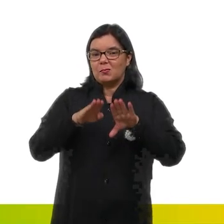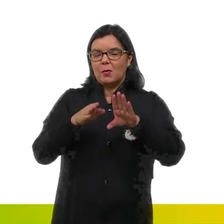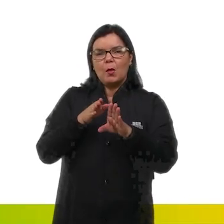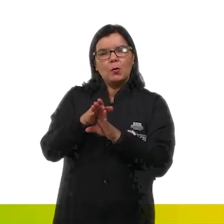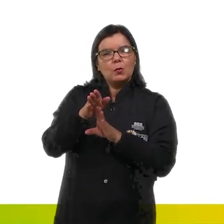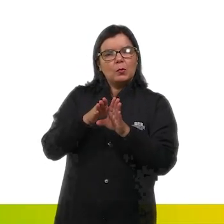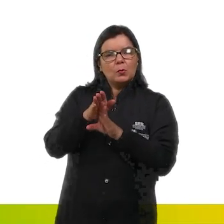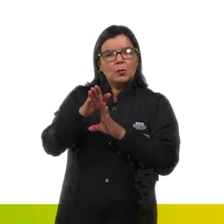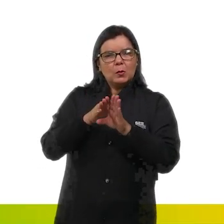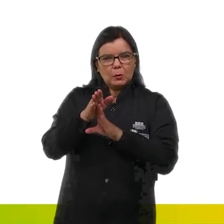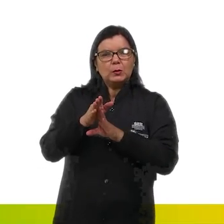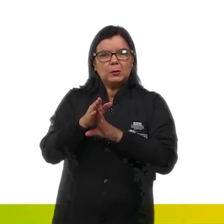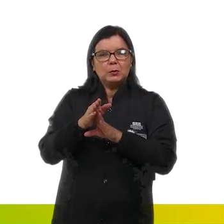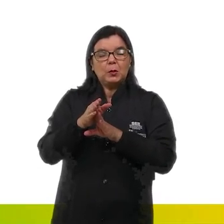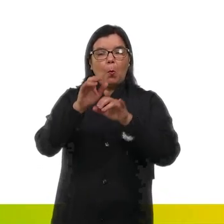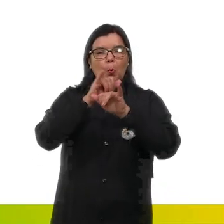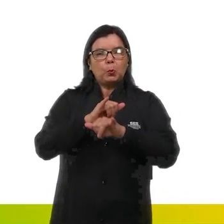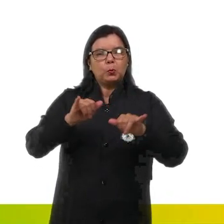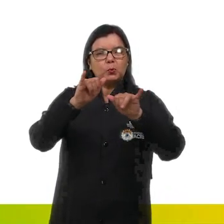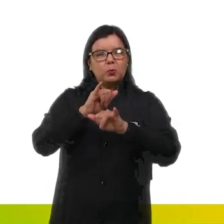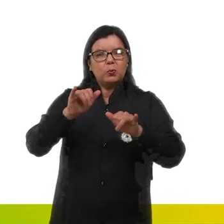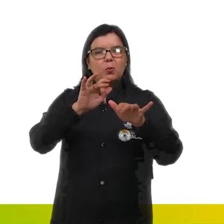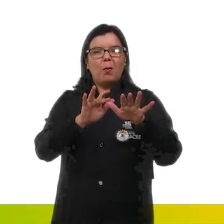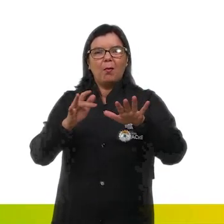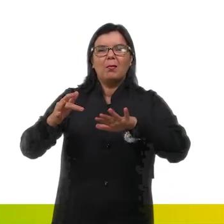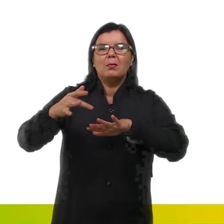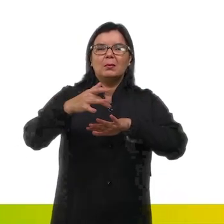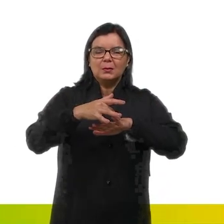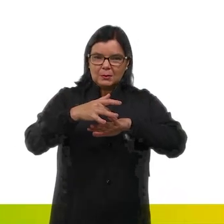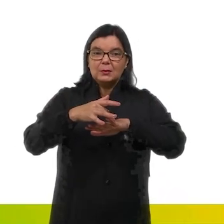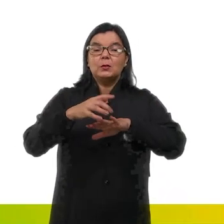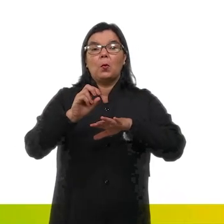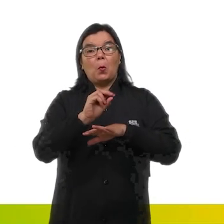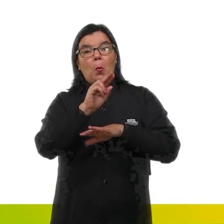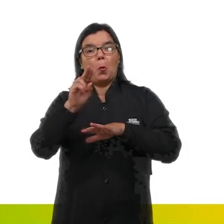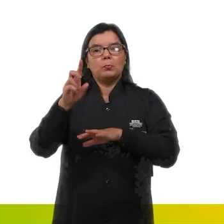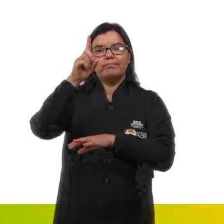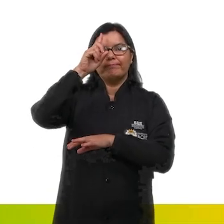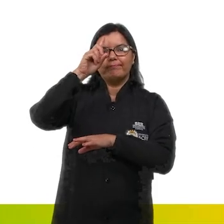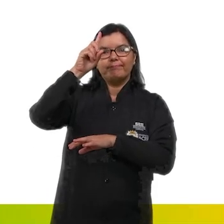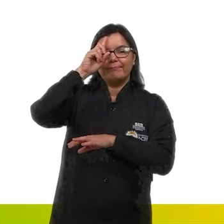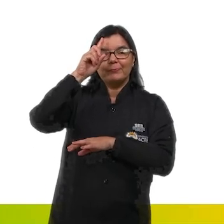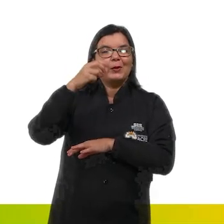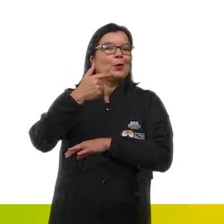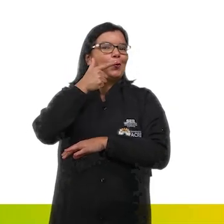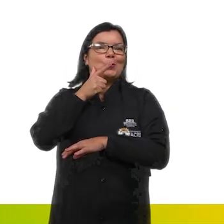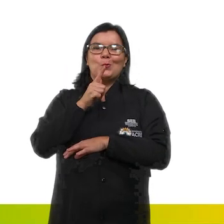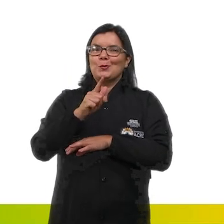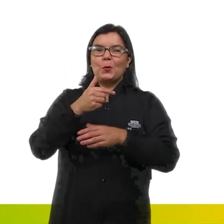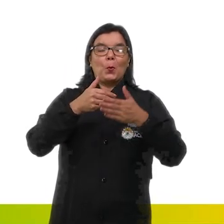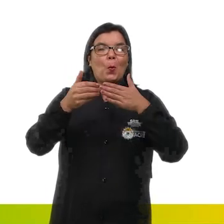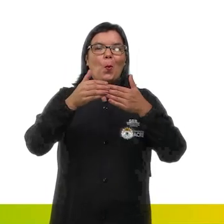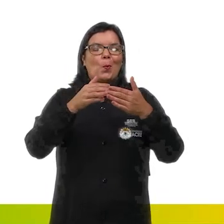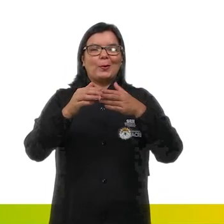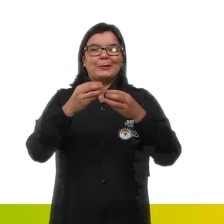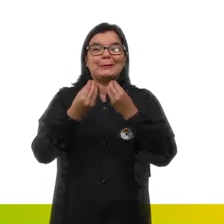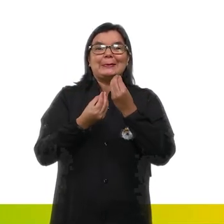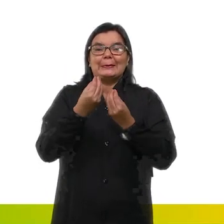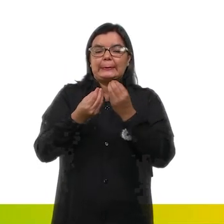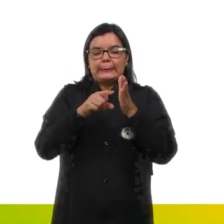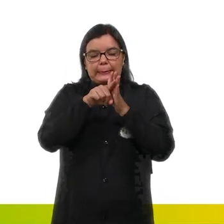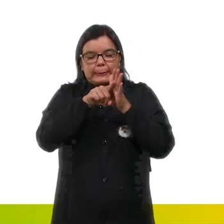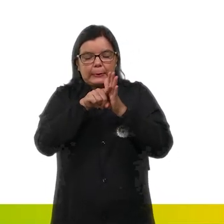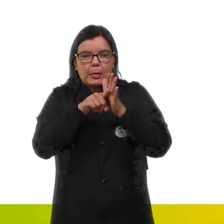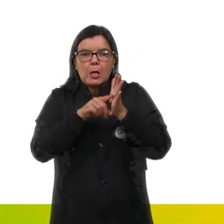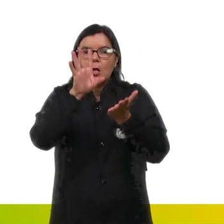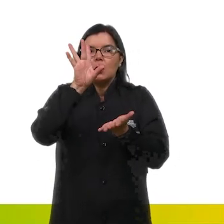recomendações disseminadas nas redes sociais, em propagandas ou no dia a dia não possuem qualquer respaldo científico,